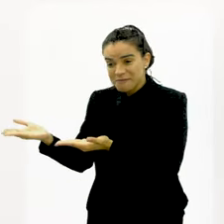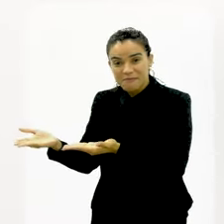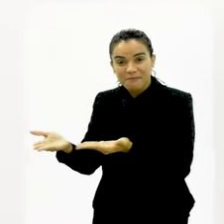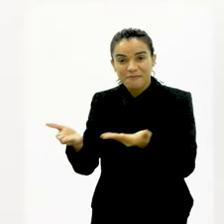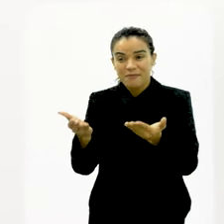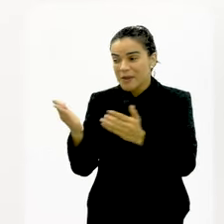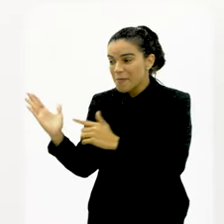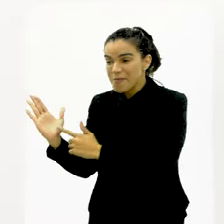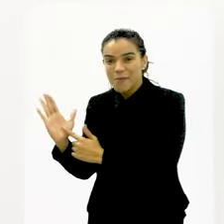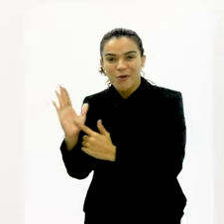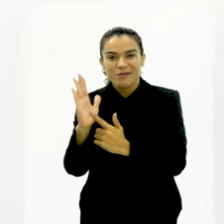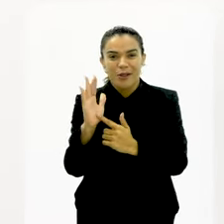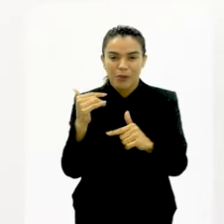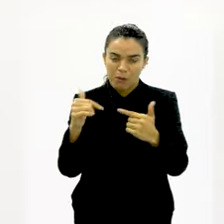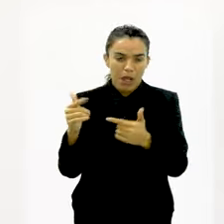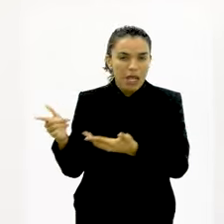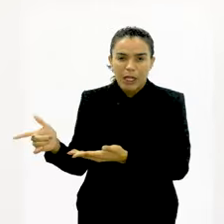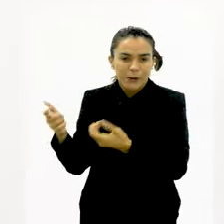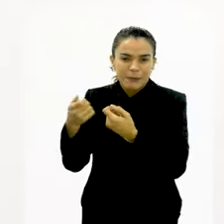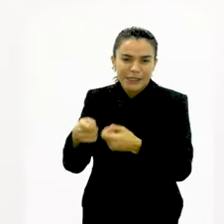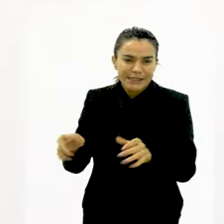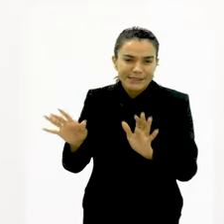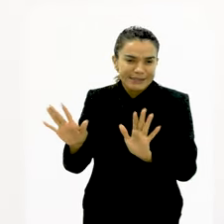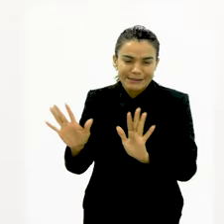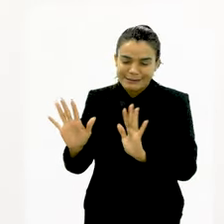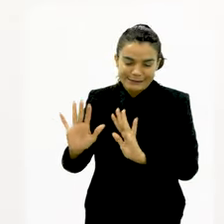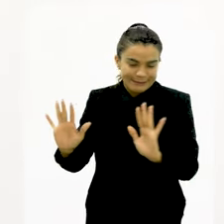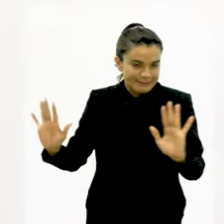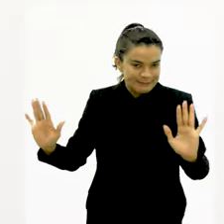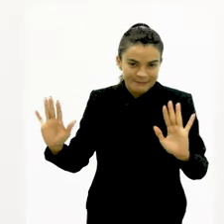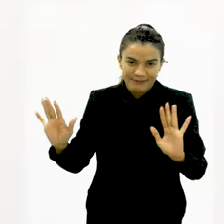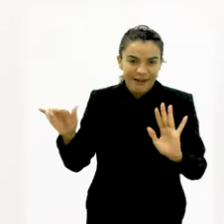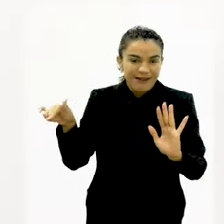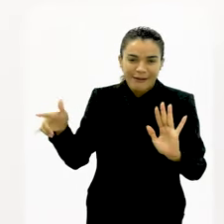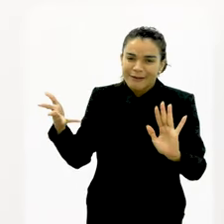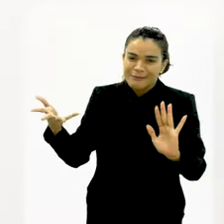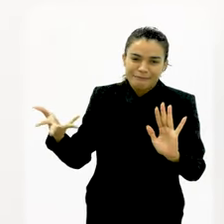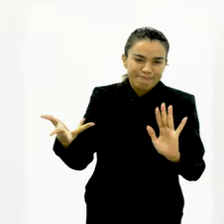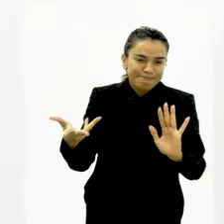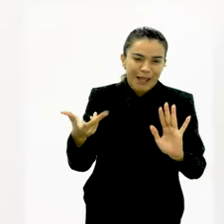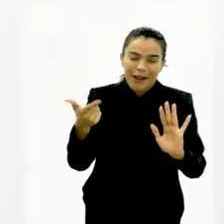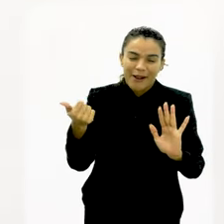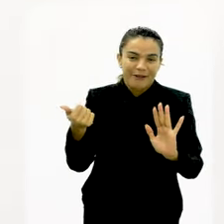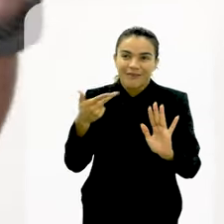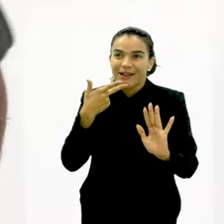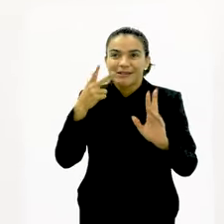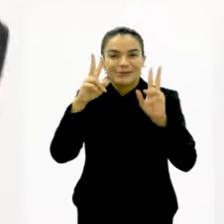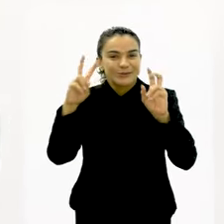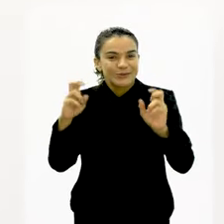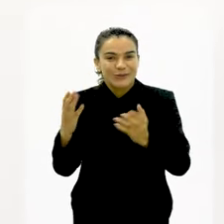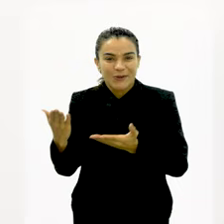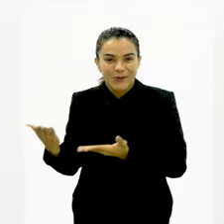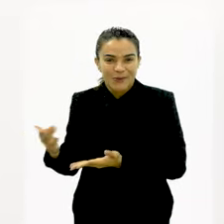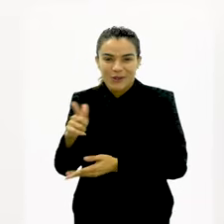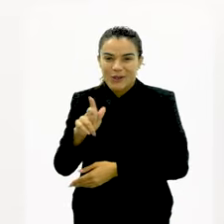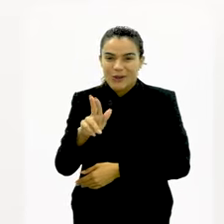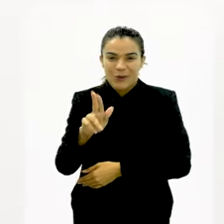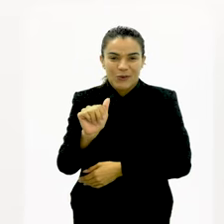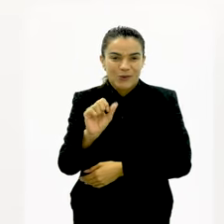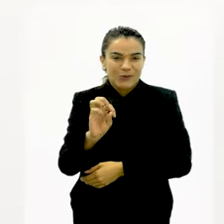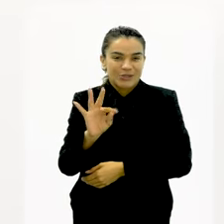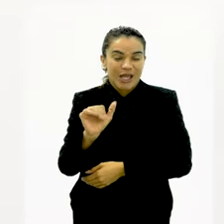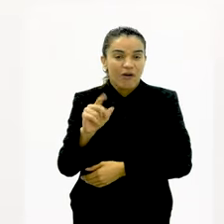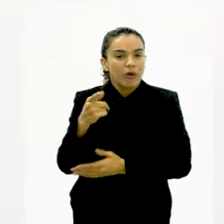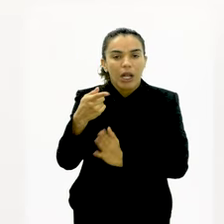mostrar o trabalho do João. Não que ele precise, né? Porque o João dispensa elogios e comentários. Ele é um